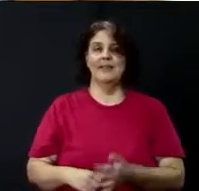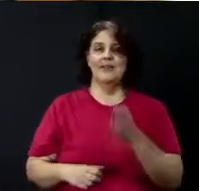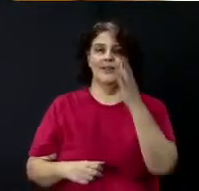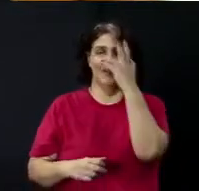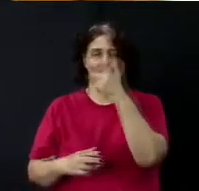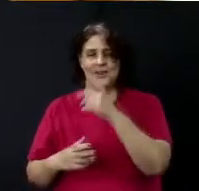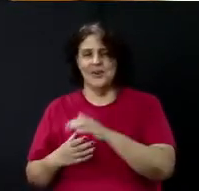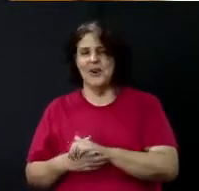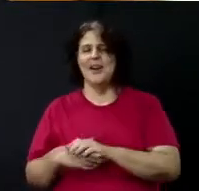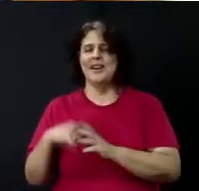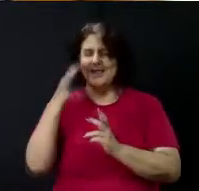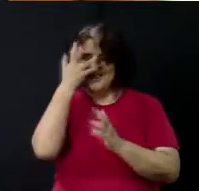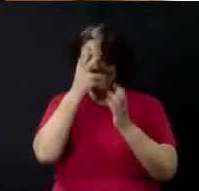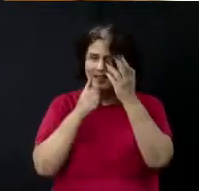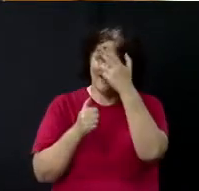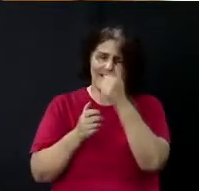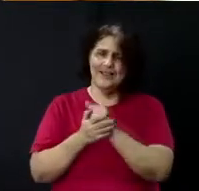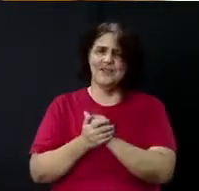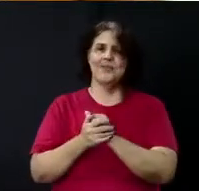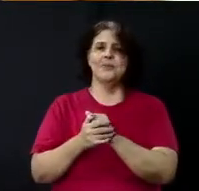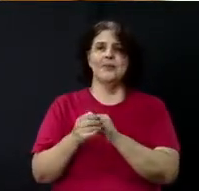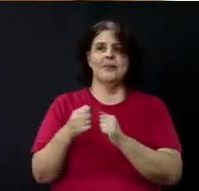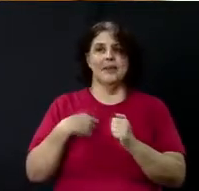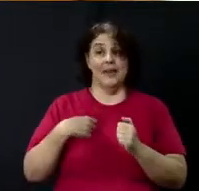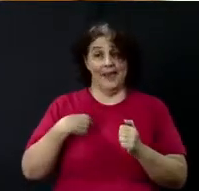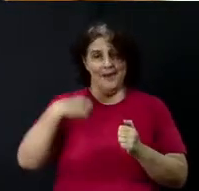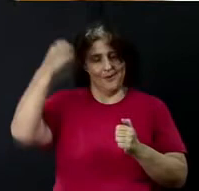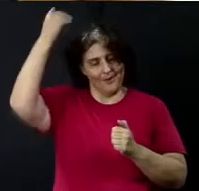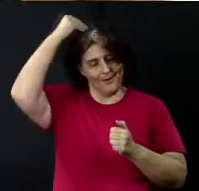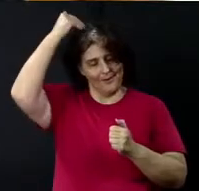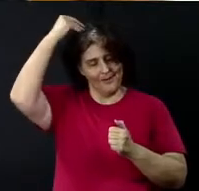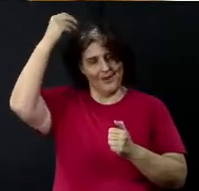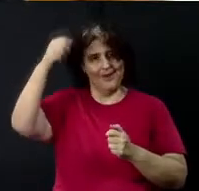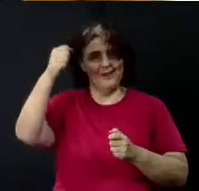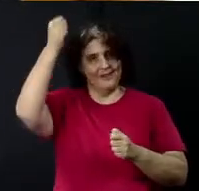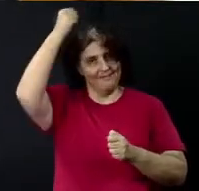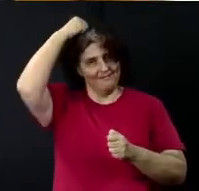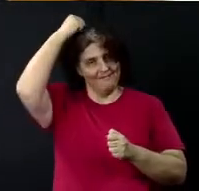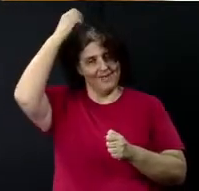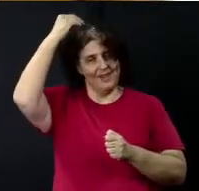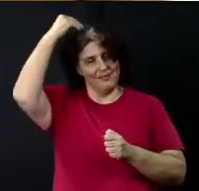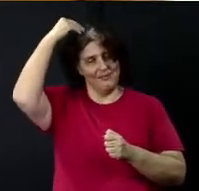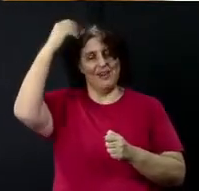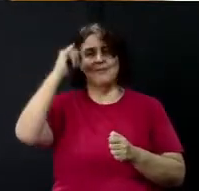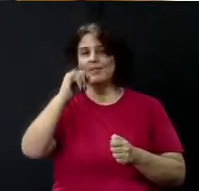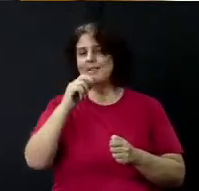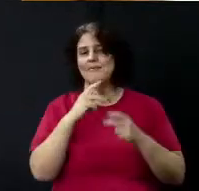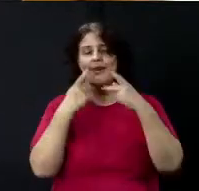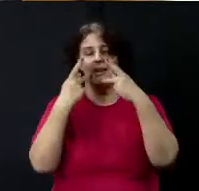esses versículos para você. Ouvindo Jesus que o tinham expulsado,